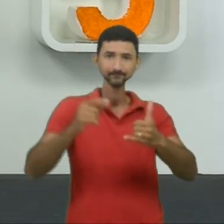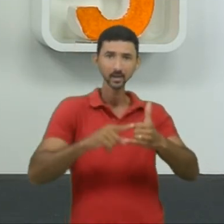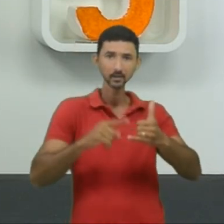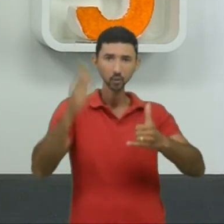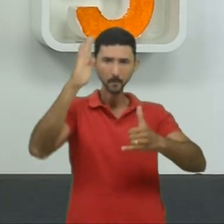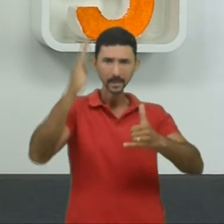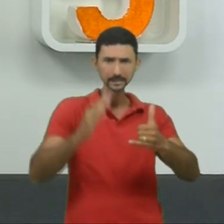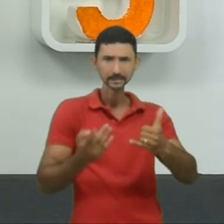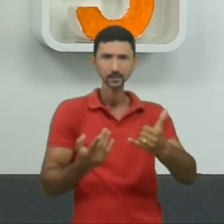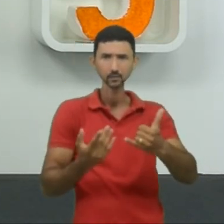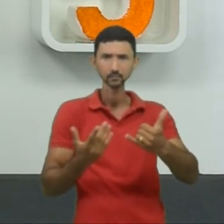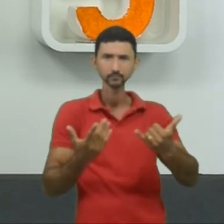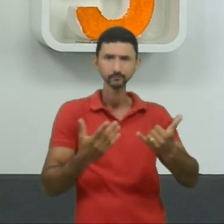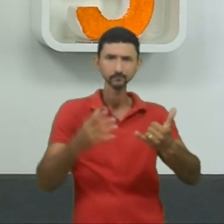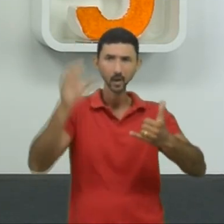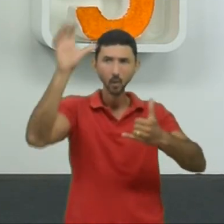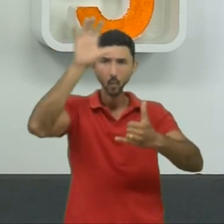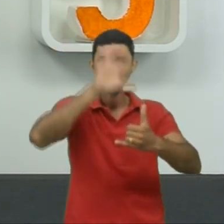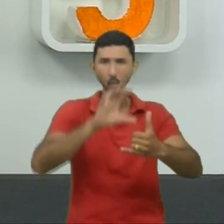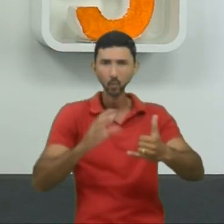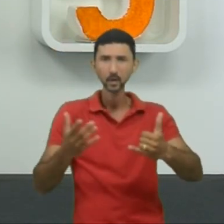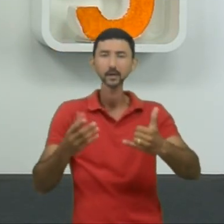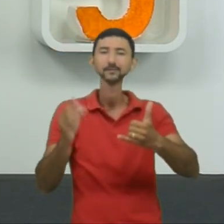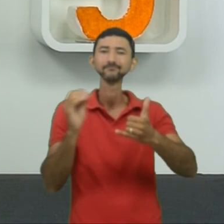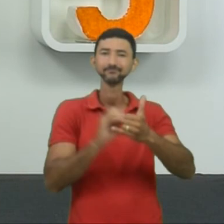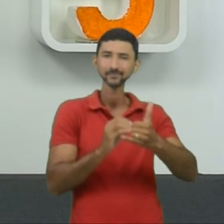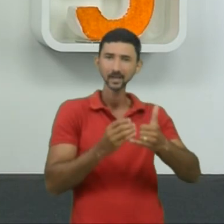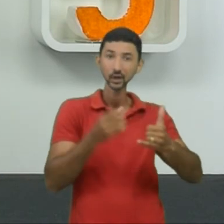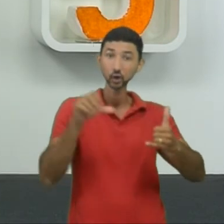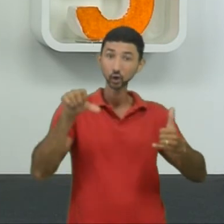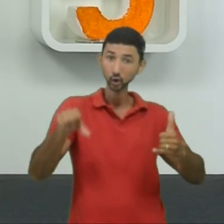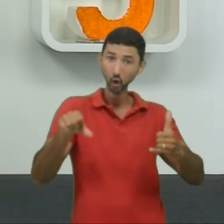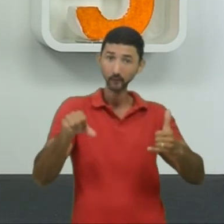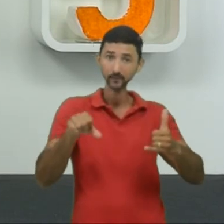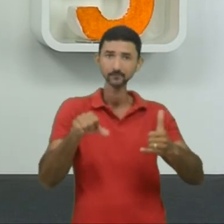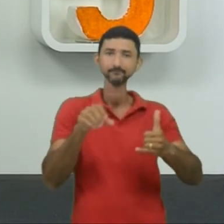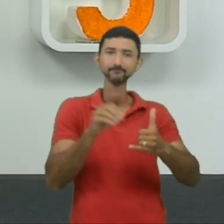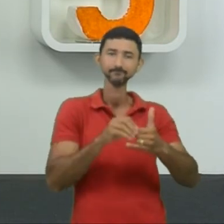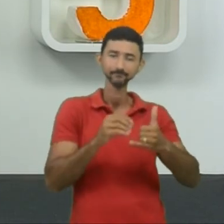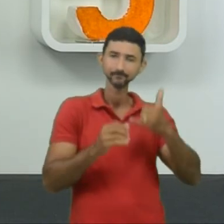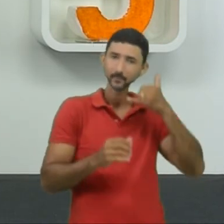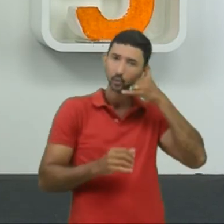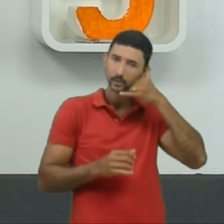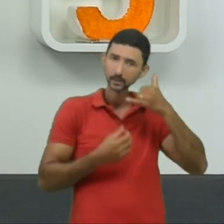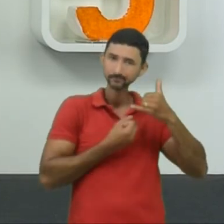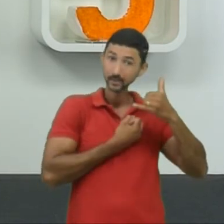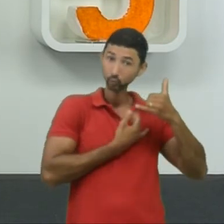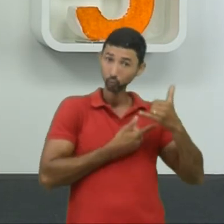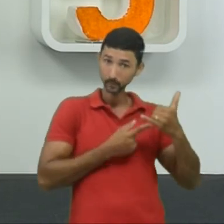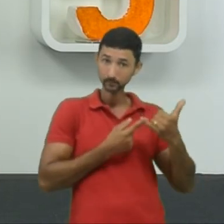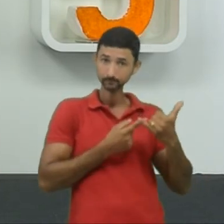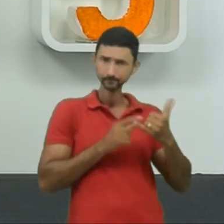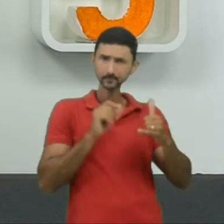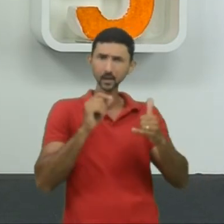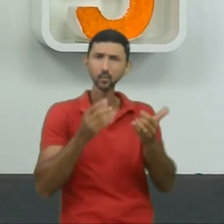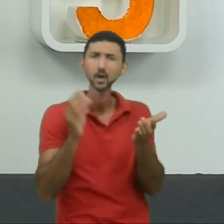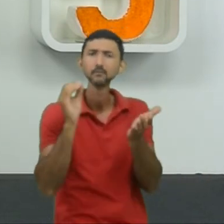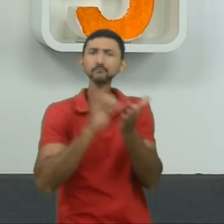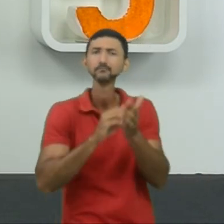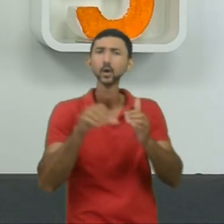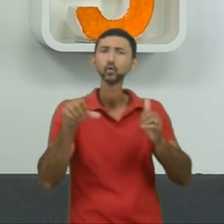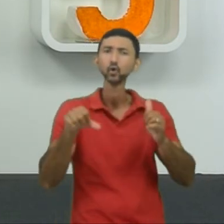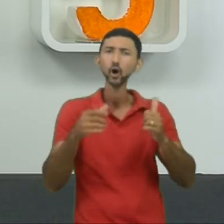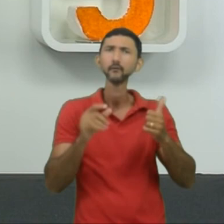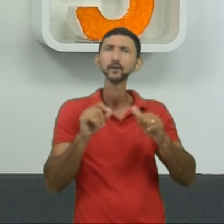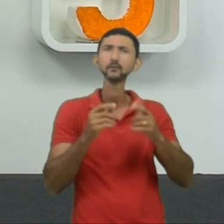Quase todos agora. Eles acrescentaram mais um 9 lá na frente. E o que significa o acréscimo desse 9? O